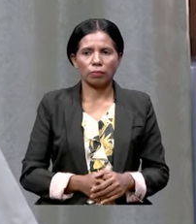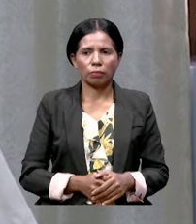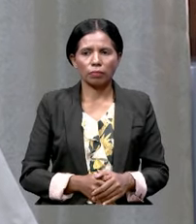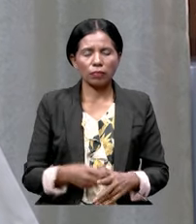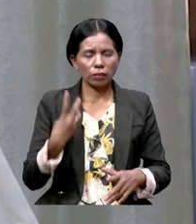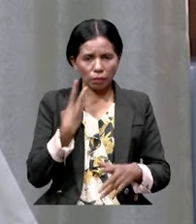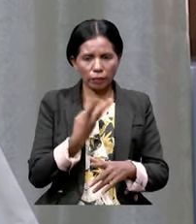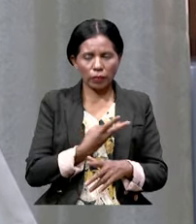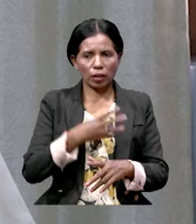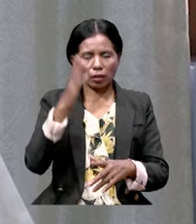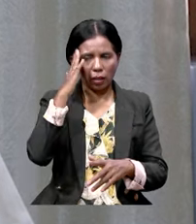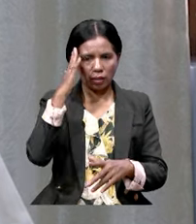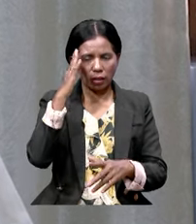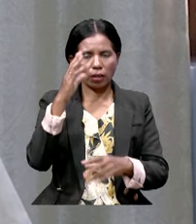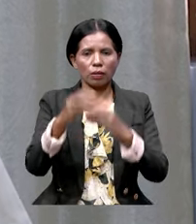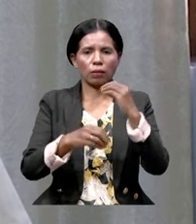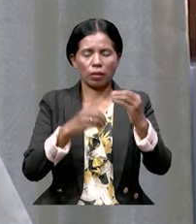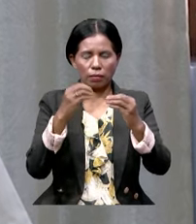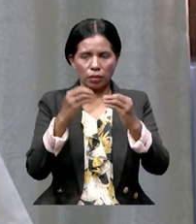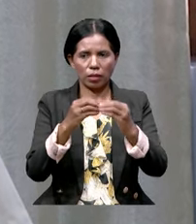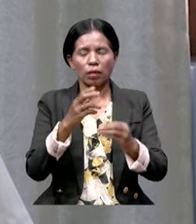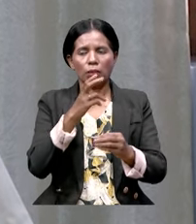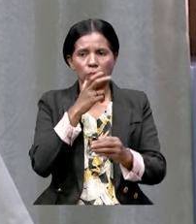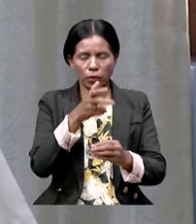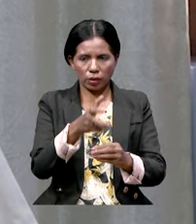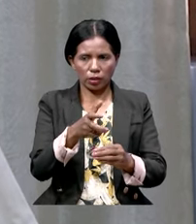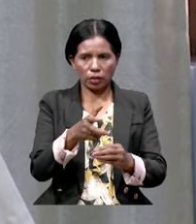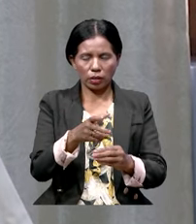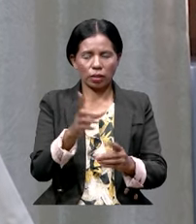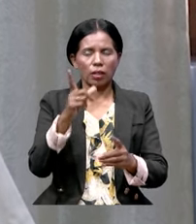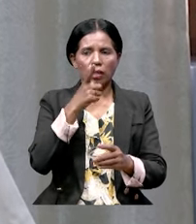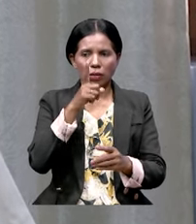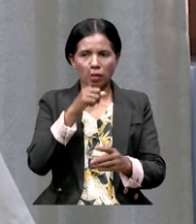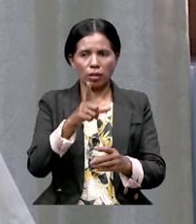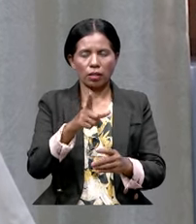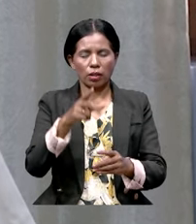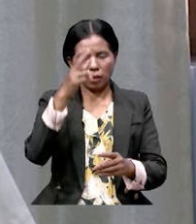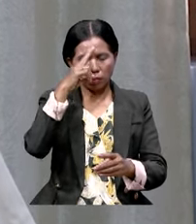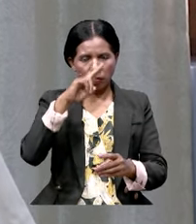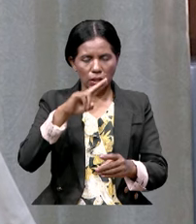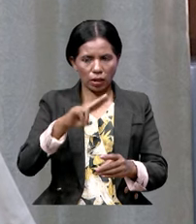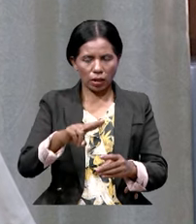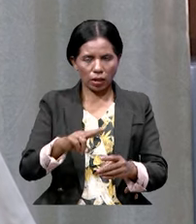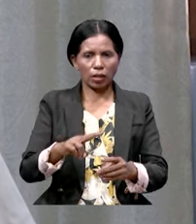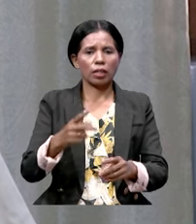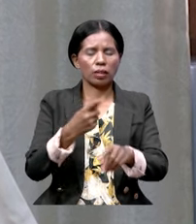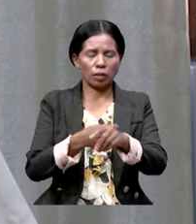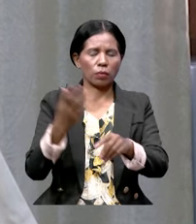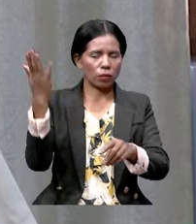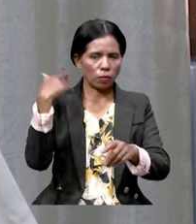ita tene kata ka Portugues ne dia ainda ne be maka malae mutinsira Portugues sira